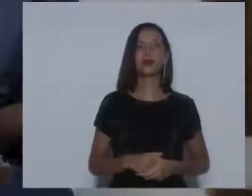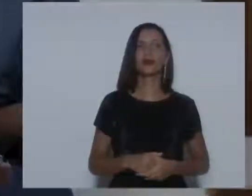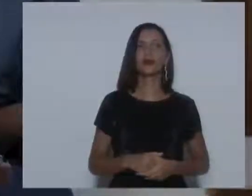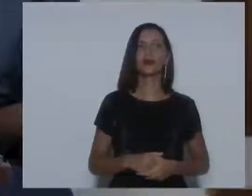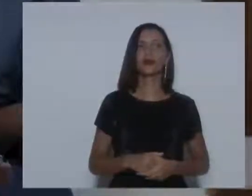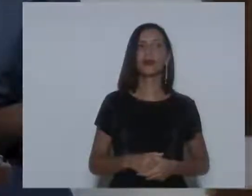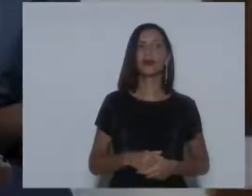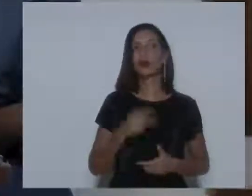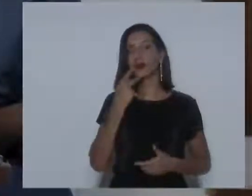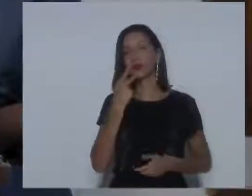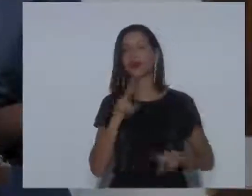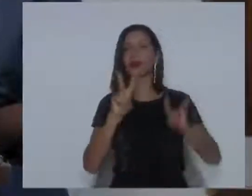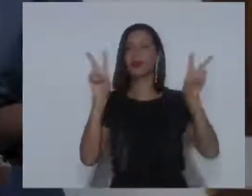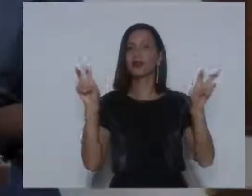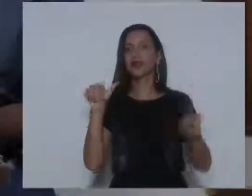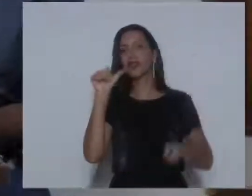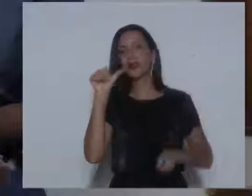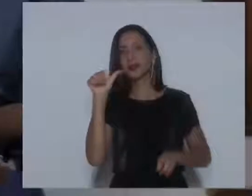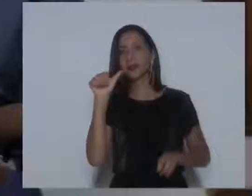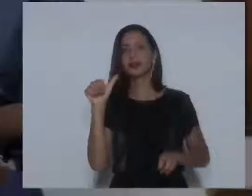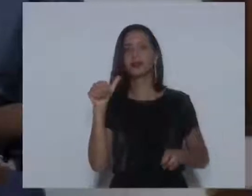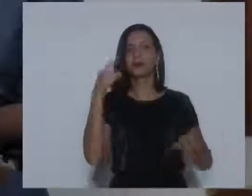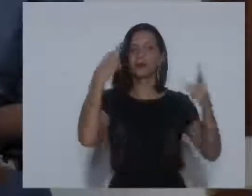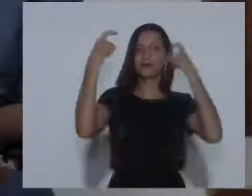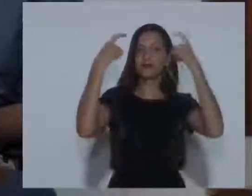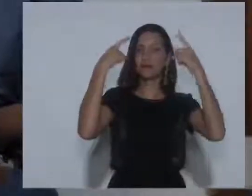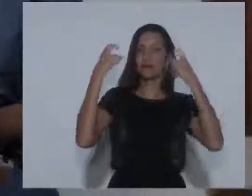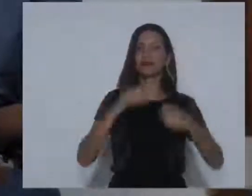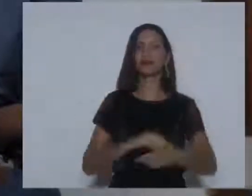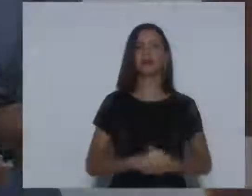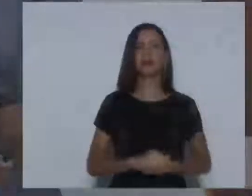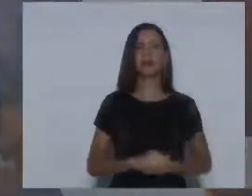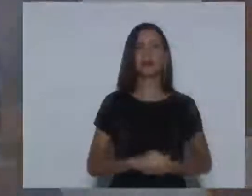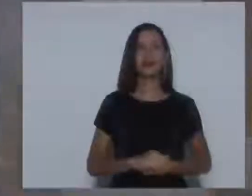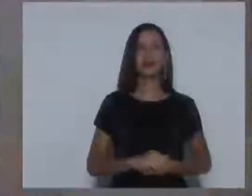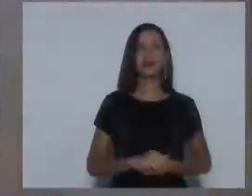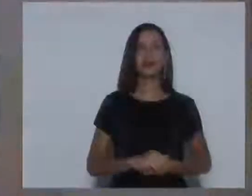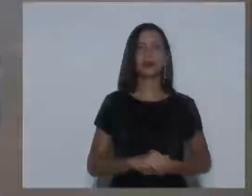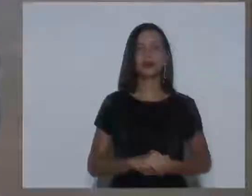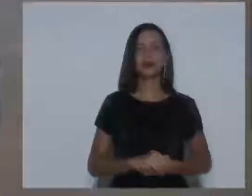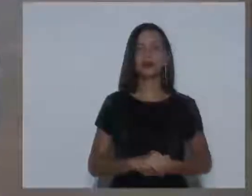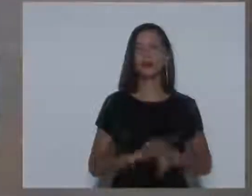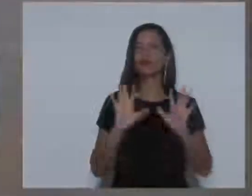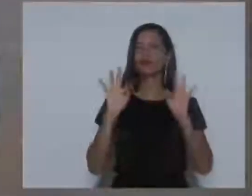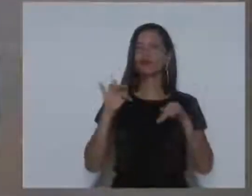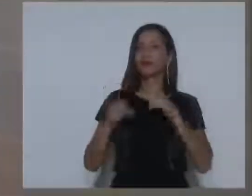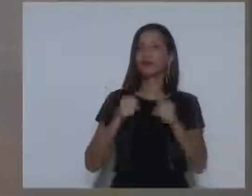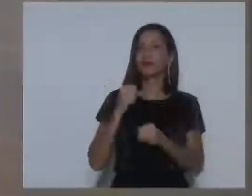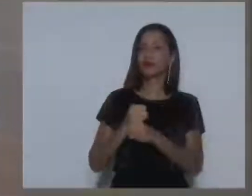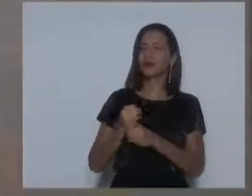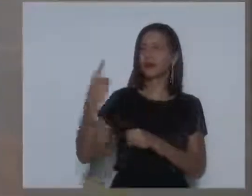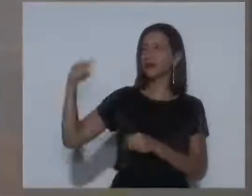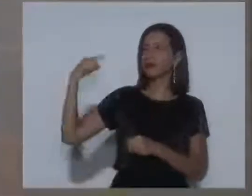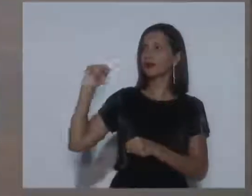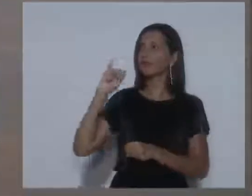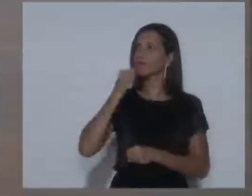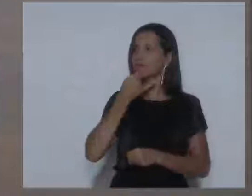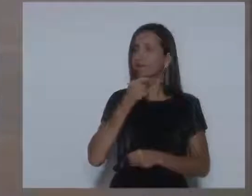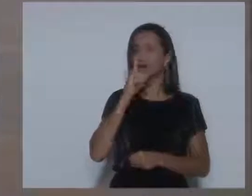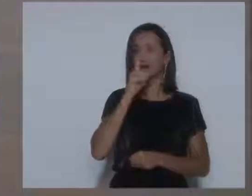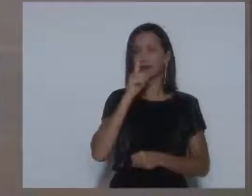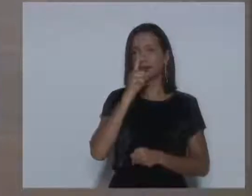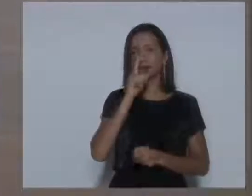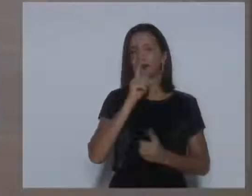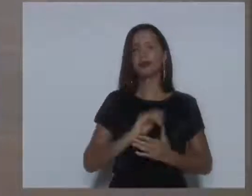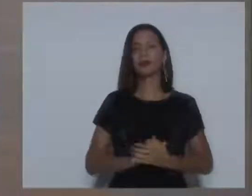mulheres e questão da violência, aconteceu um episódio no final do ano muito triste, muito perigoso, na minha opinião, no município de